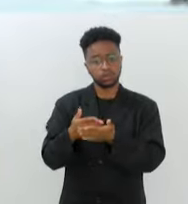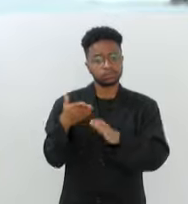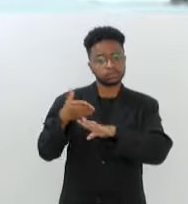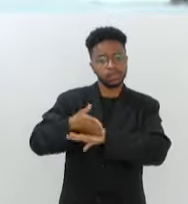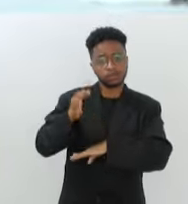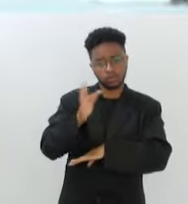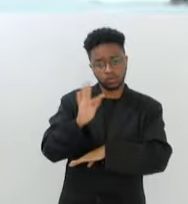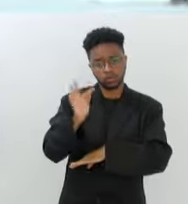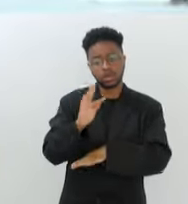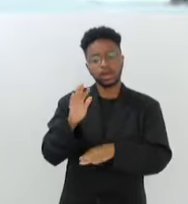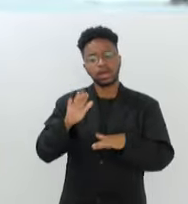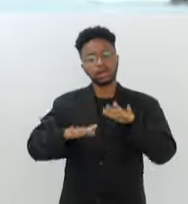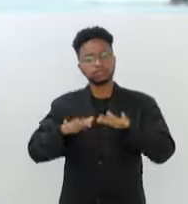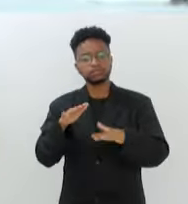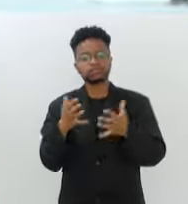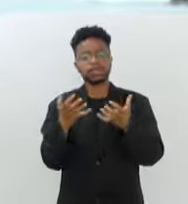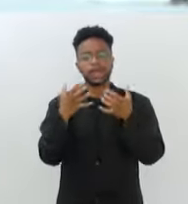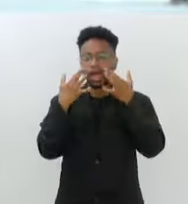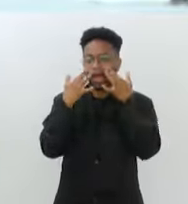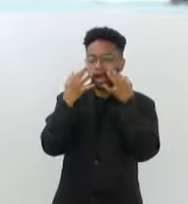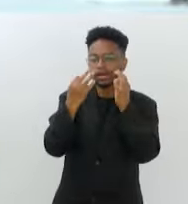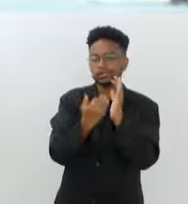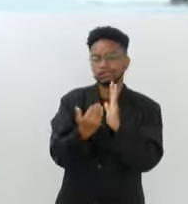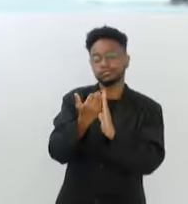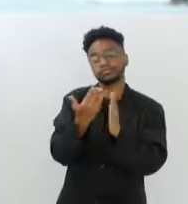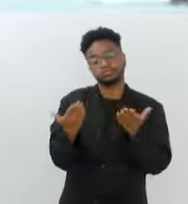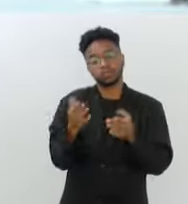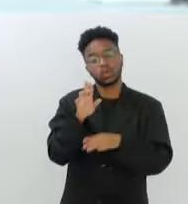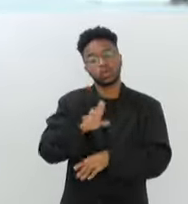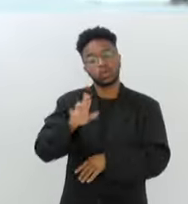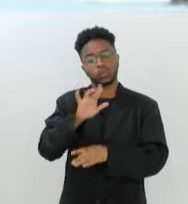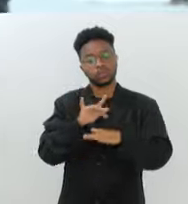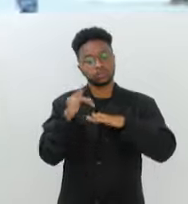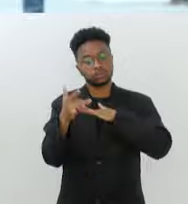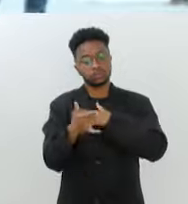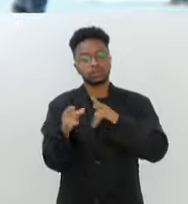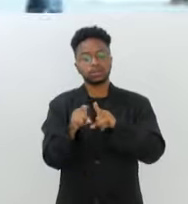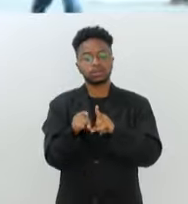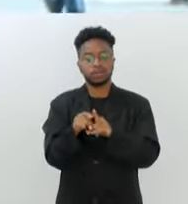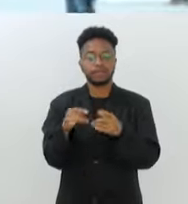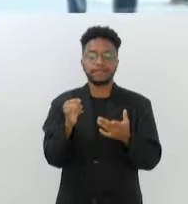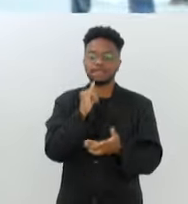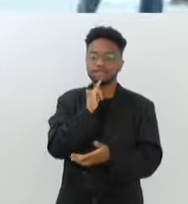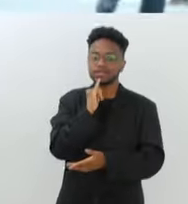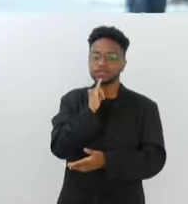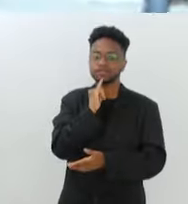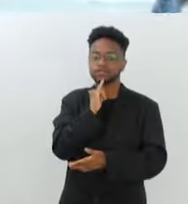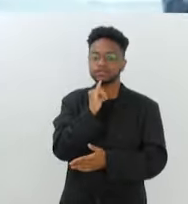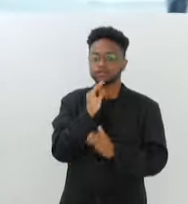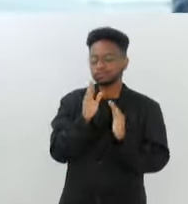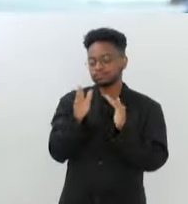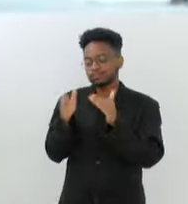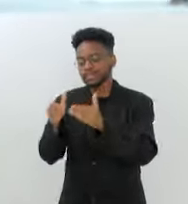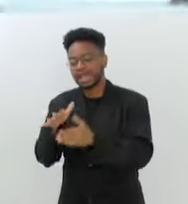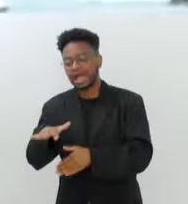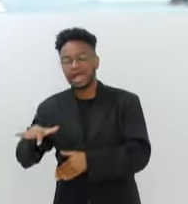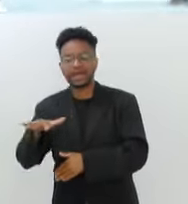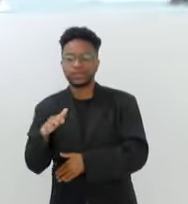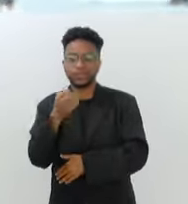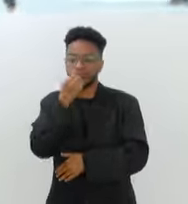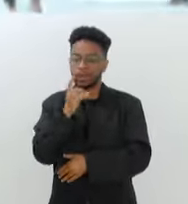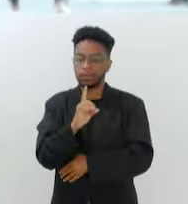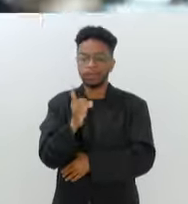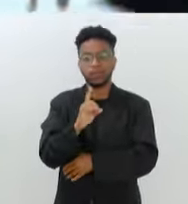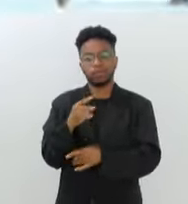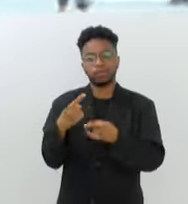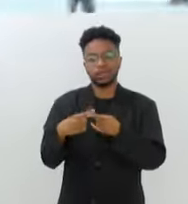quer ficar cada vez mais ligado. Então, acessa muita rede social e acaba, infelizmente, entrando por esse lado, que não é um lado bom, porque isso não vai levar